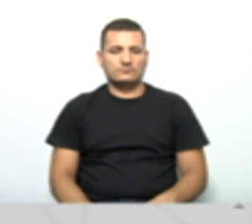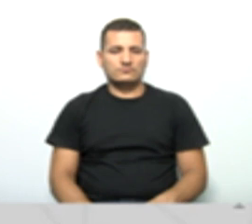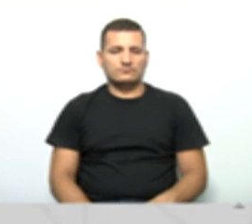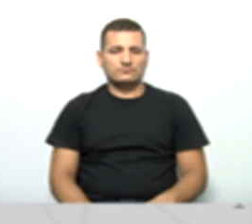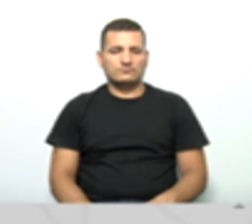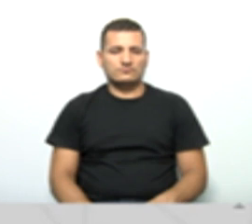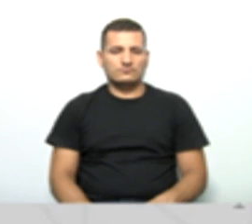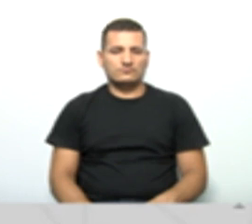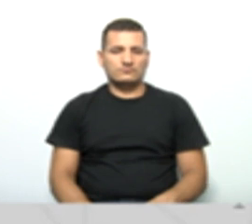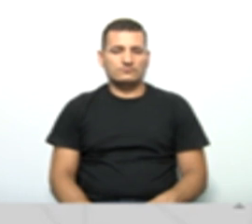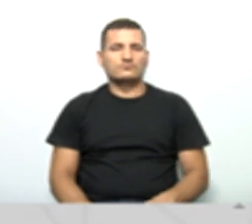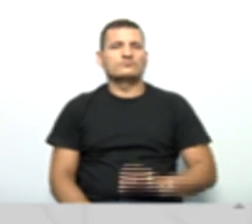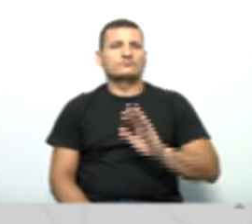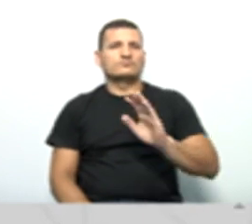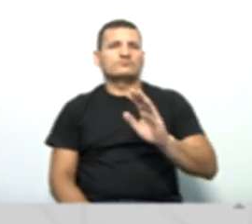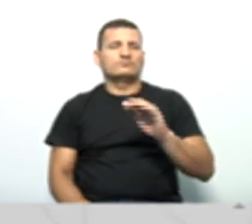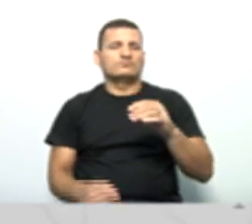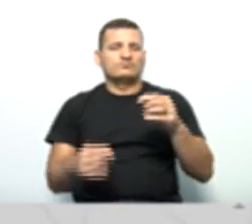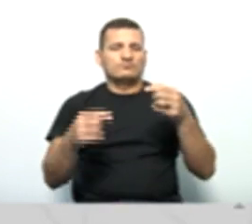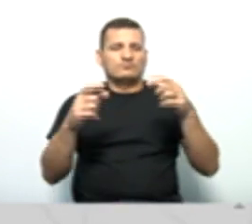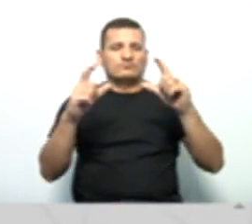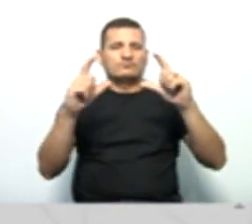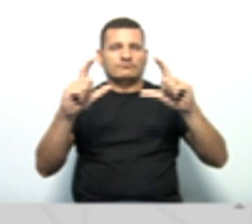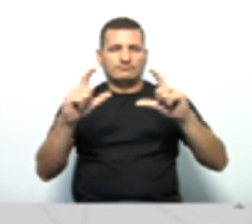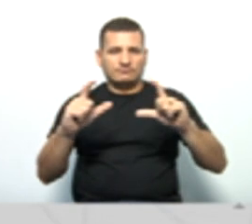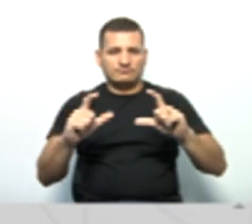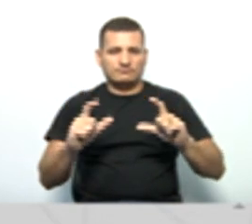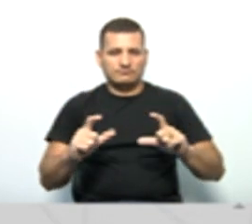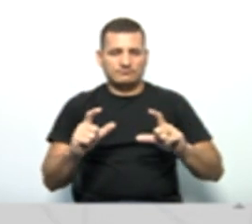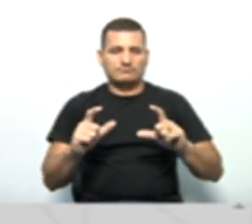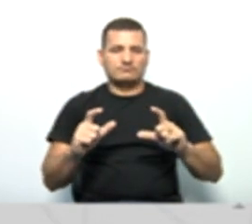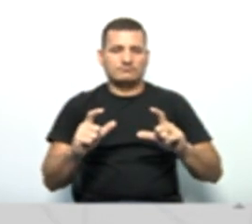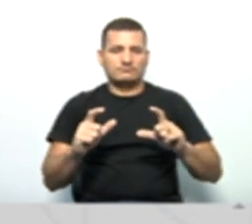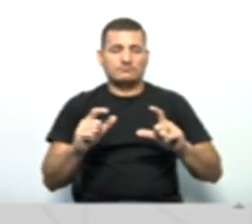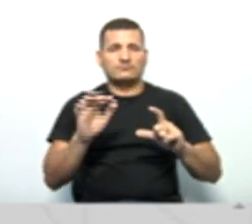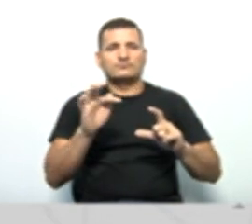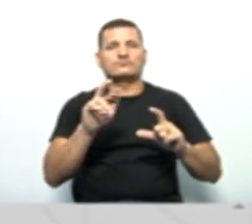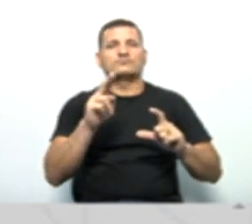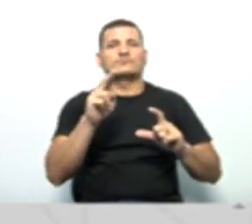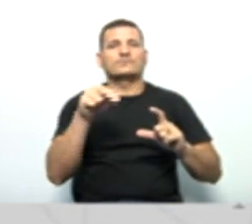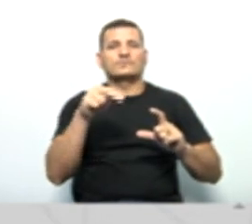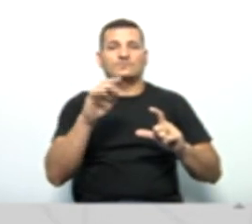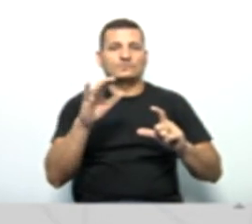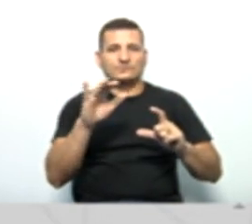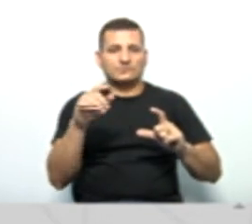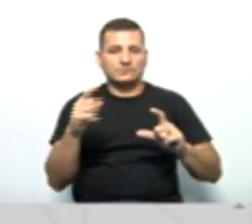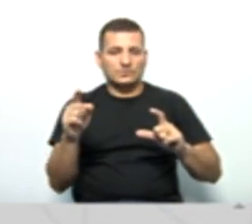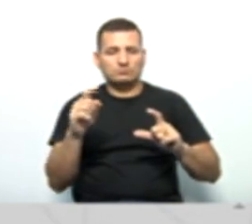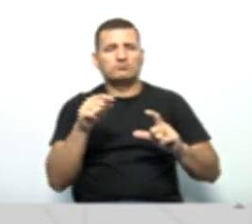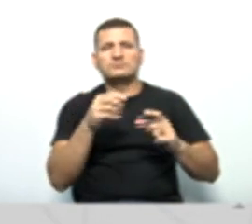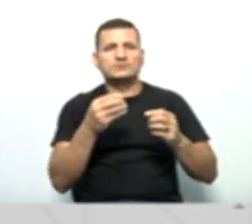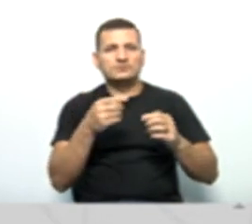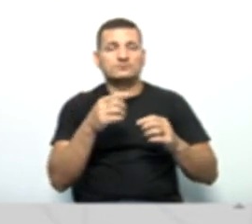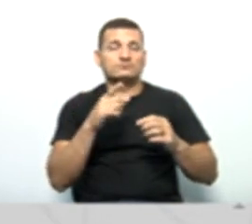Nessas listas, essas funções, ela tem a importância delas, né? Às vezes